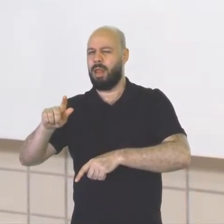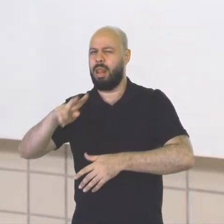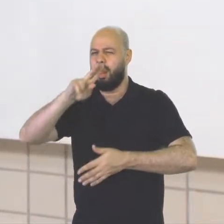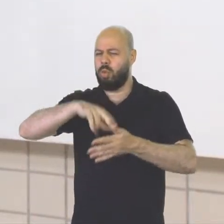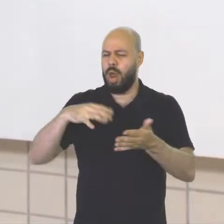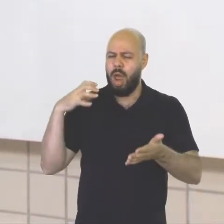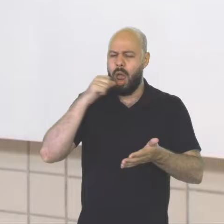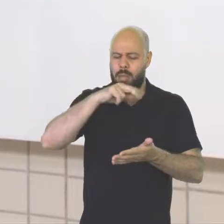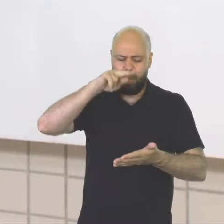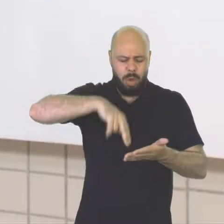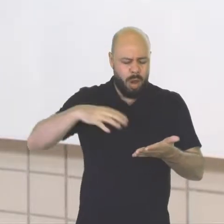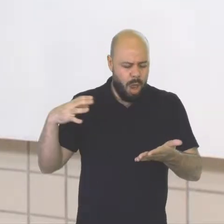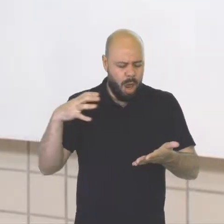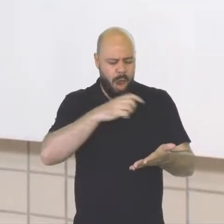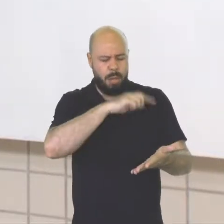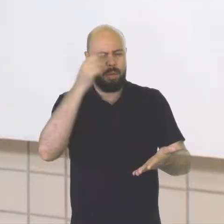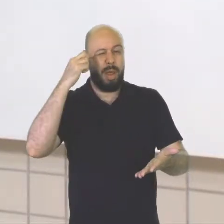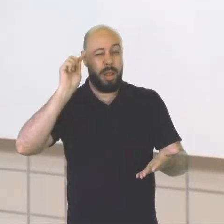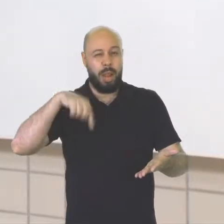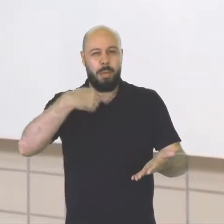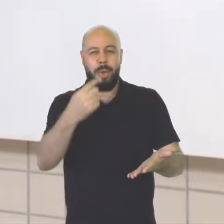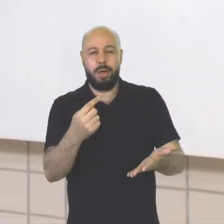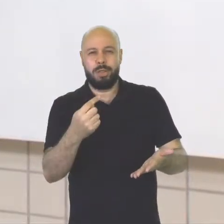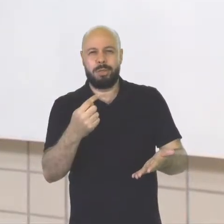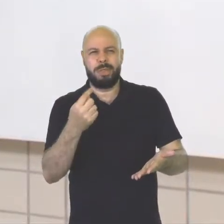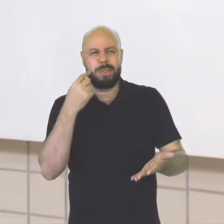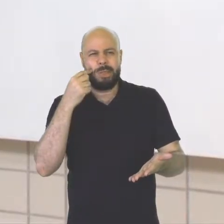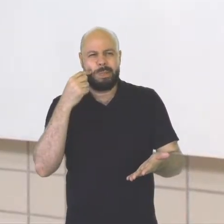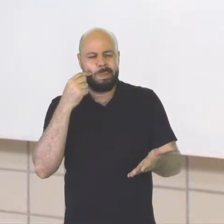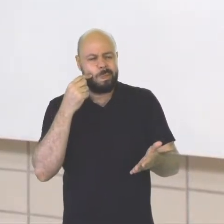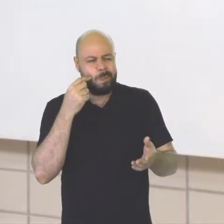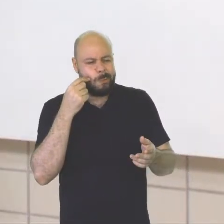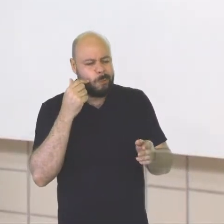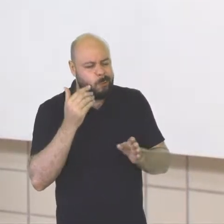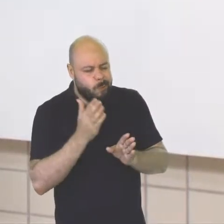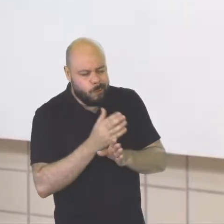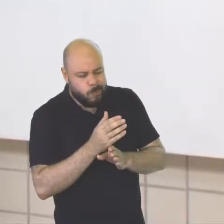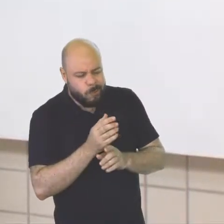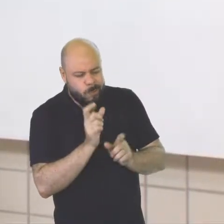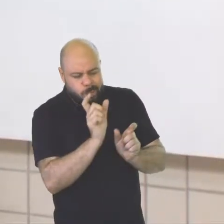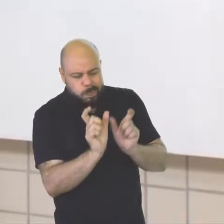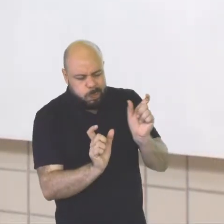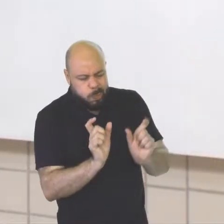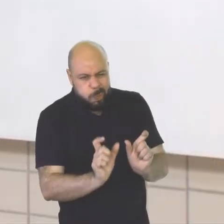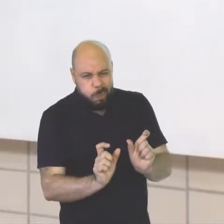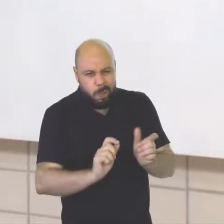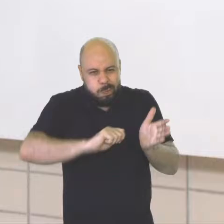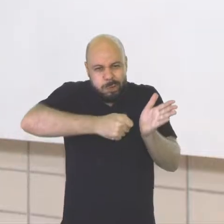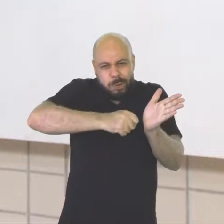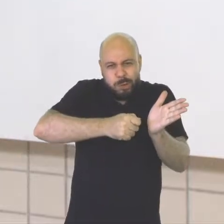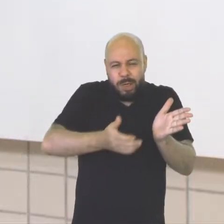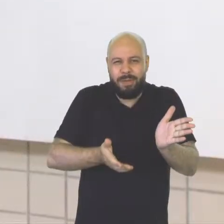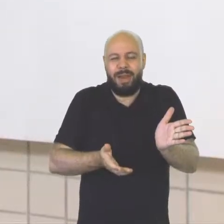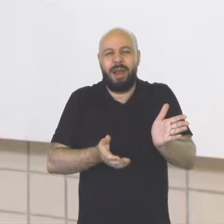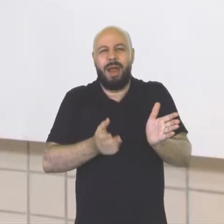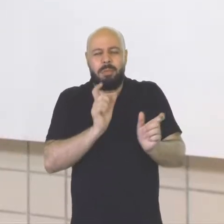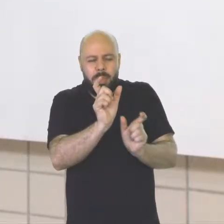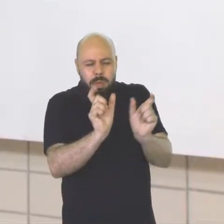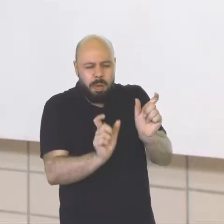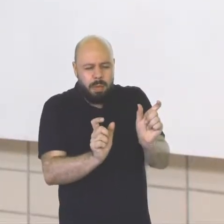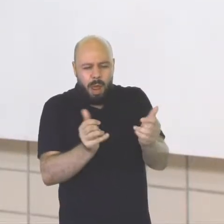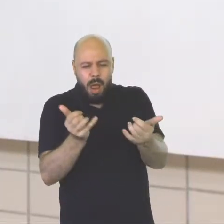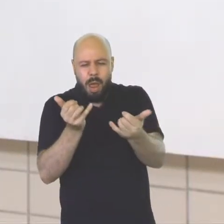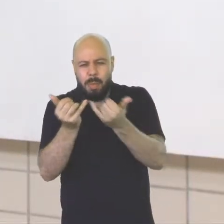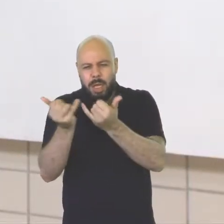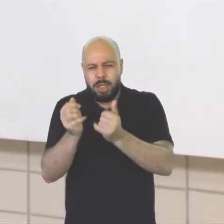para saber do que se trata, depois buscar pistas, né, através do scanning, palavras-chave, palavras que se assemelham com as